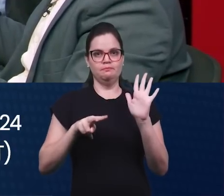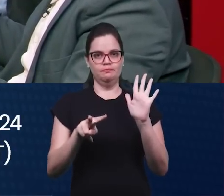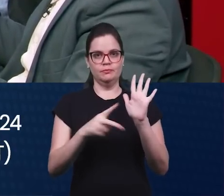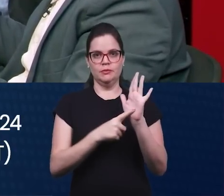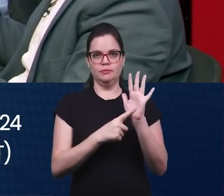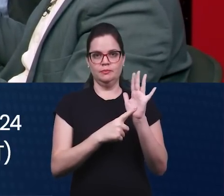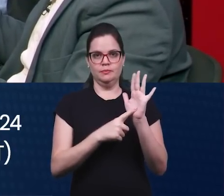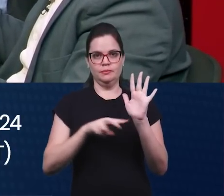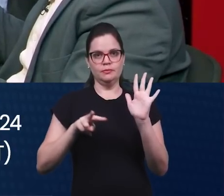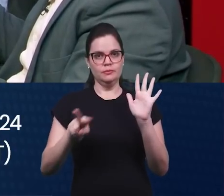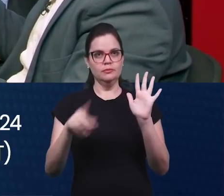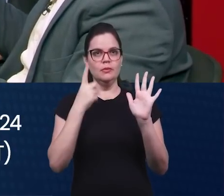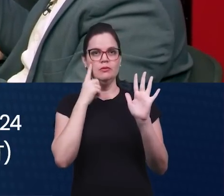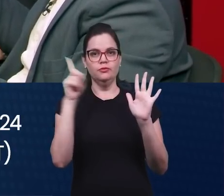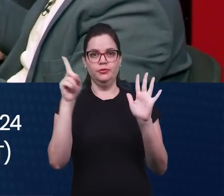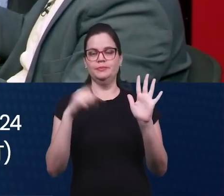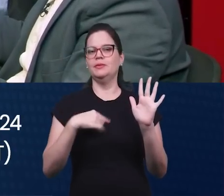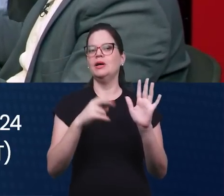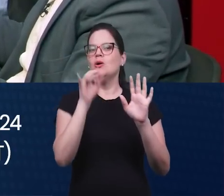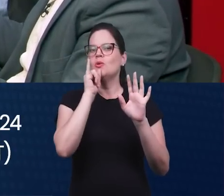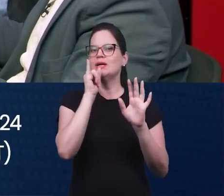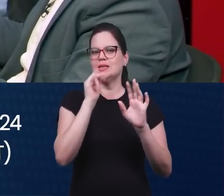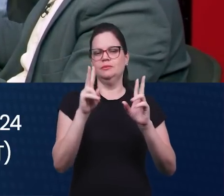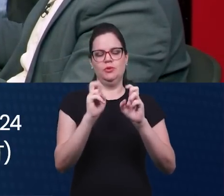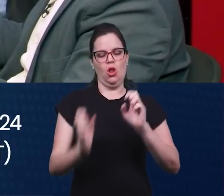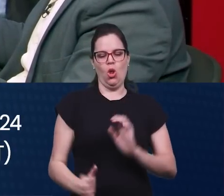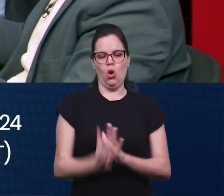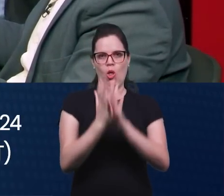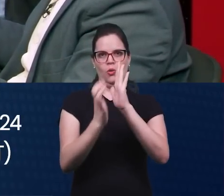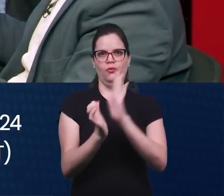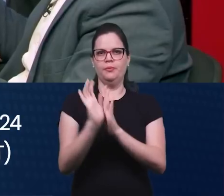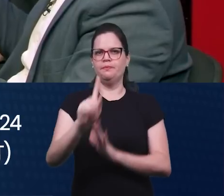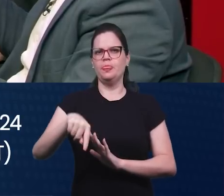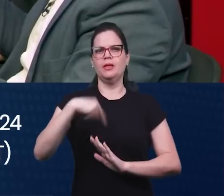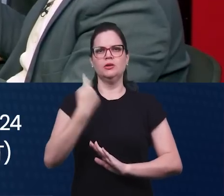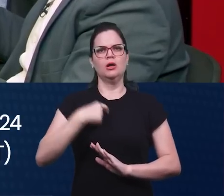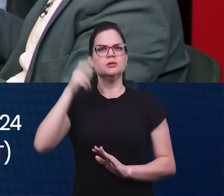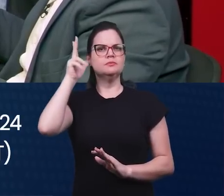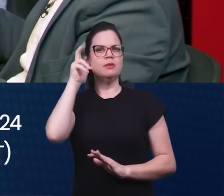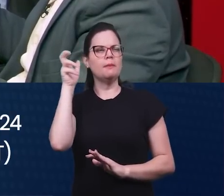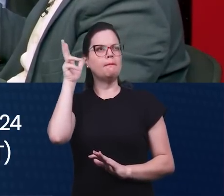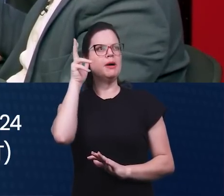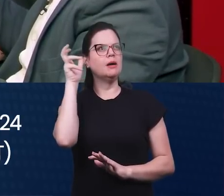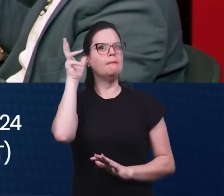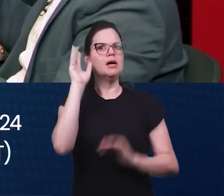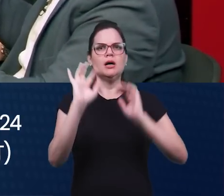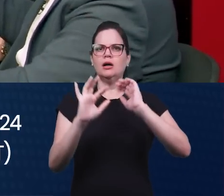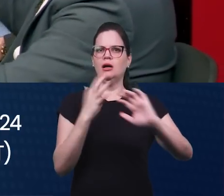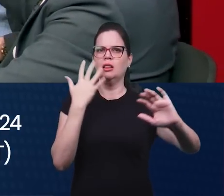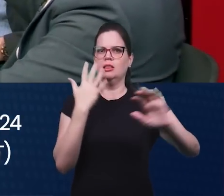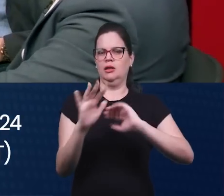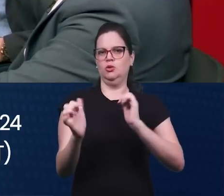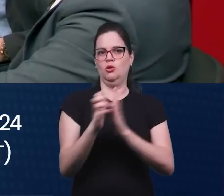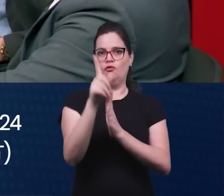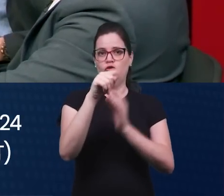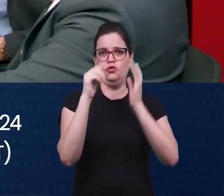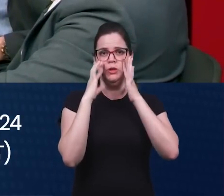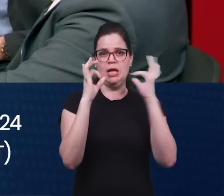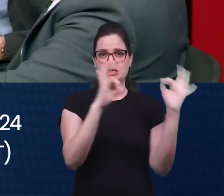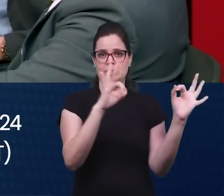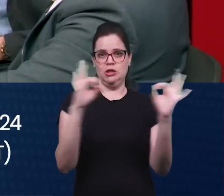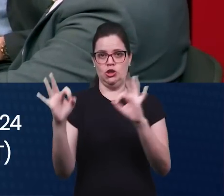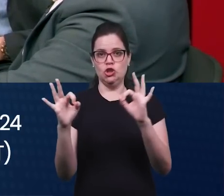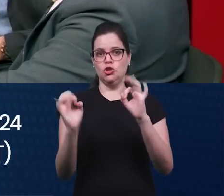falar do louvor, nós estamos cantando os louvores na igreja, você está ouvindo, dentro do seu cérebro